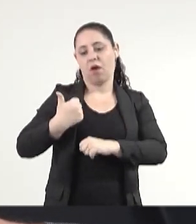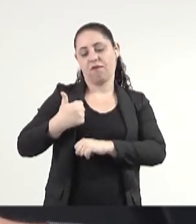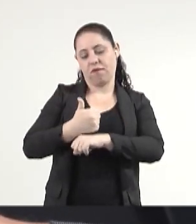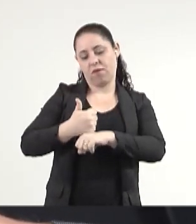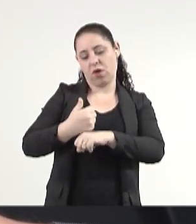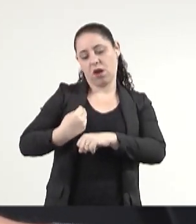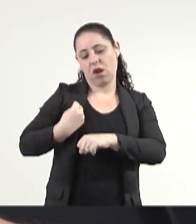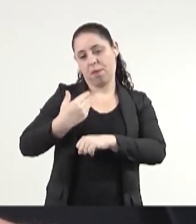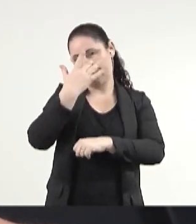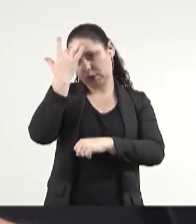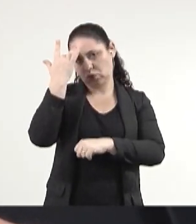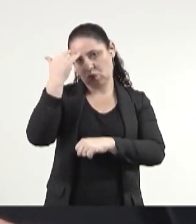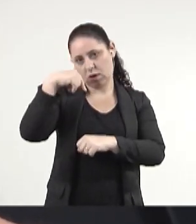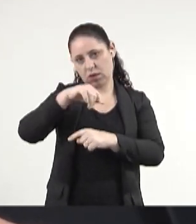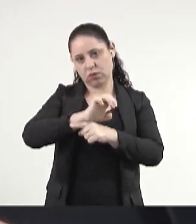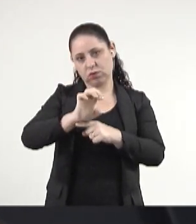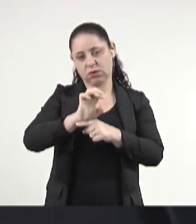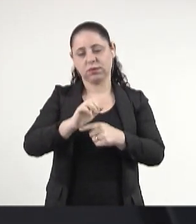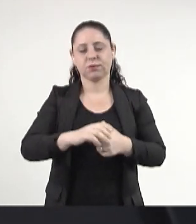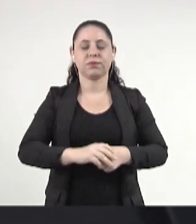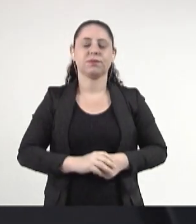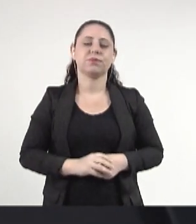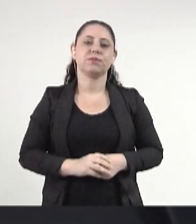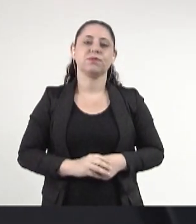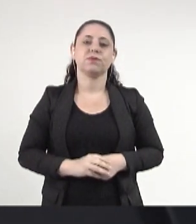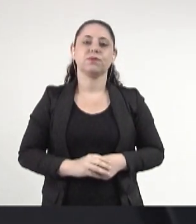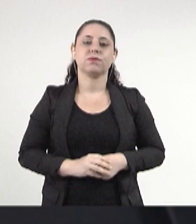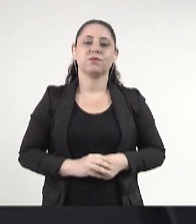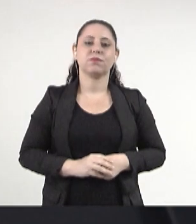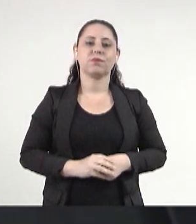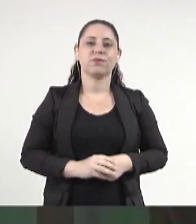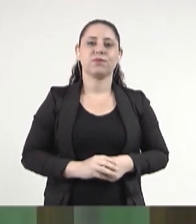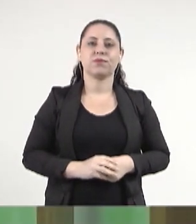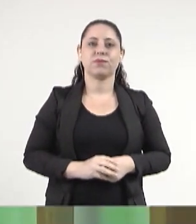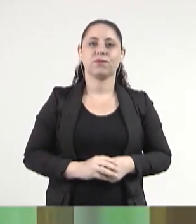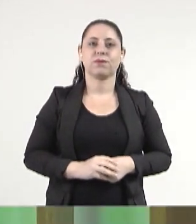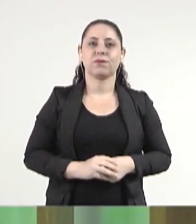de vida das pessoas em Mato Grosso do Sul.